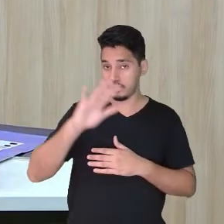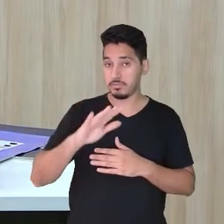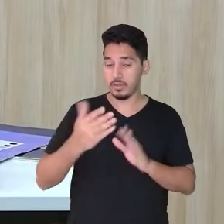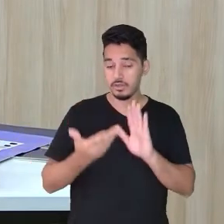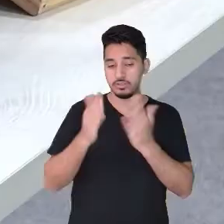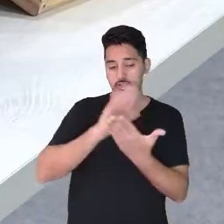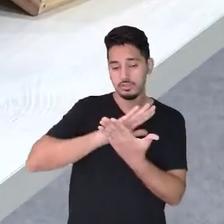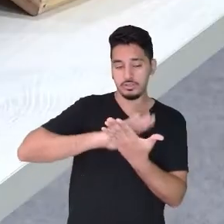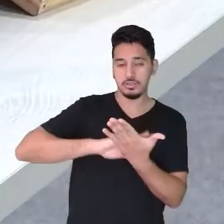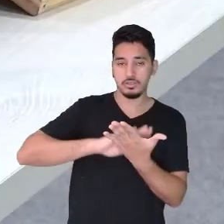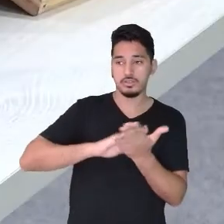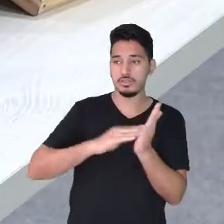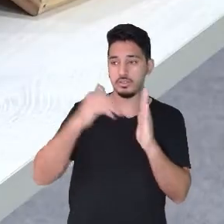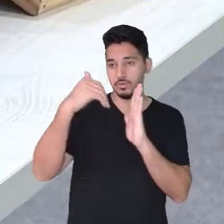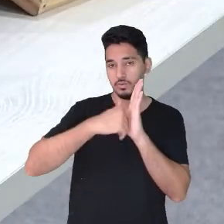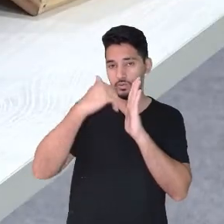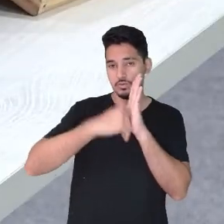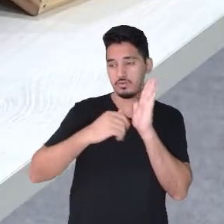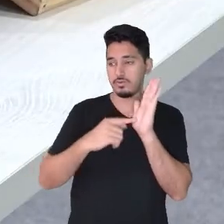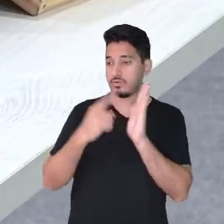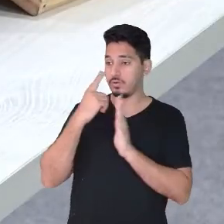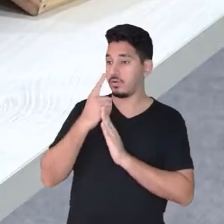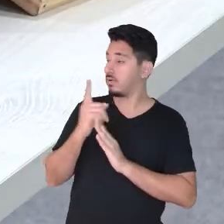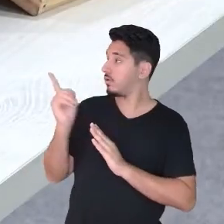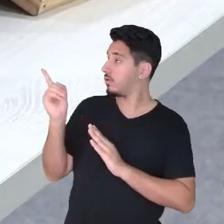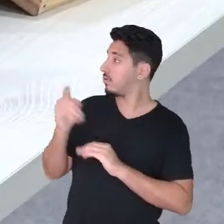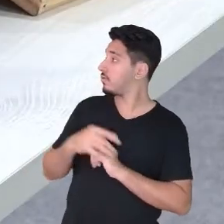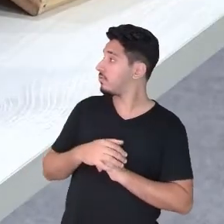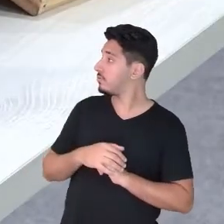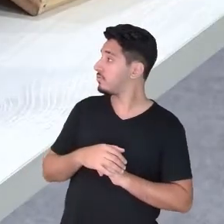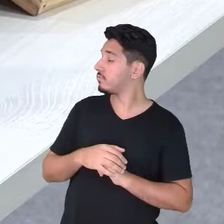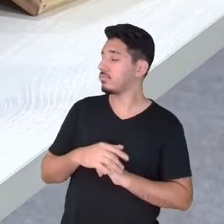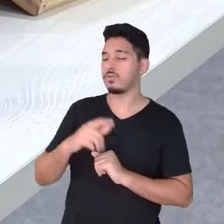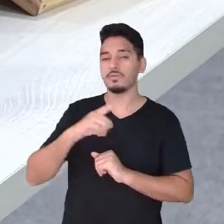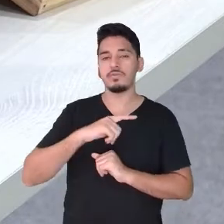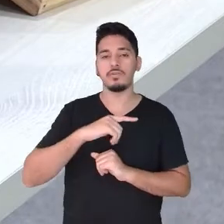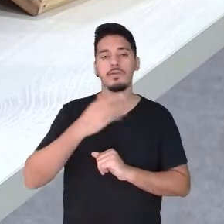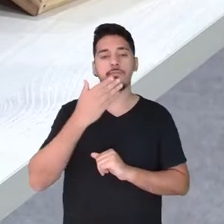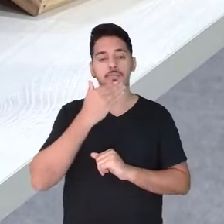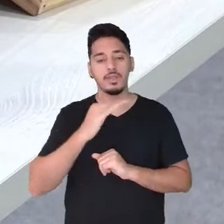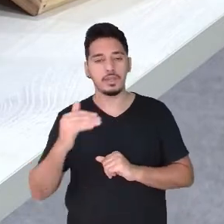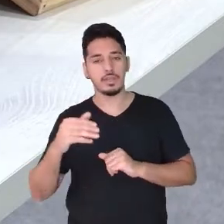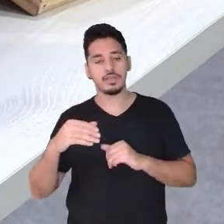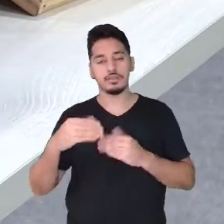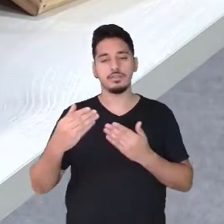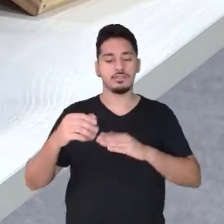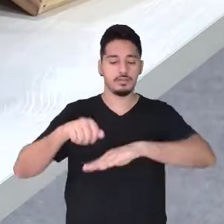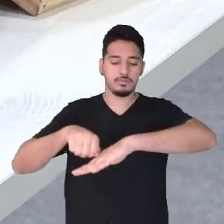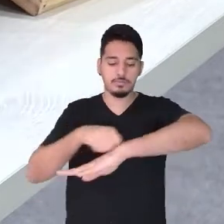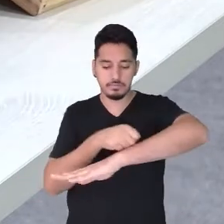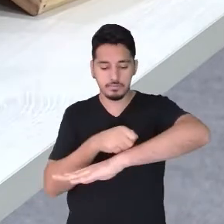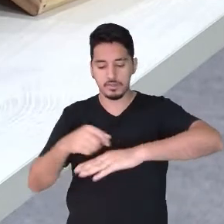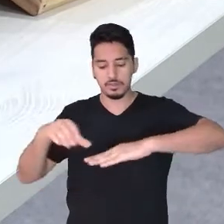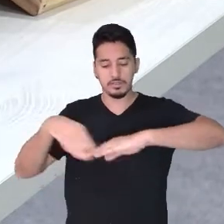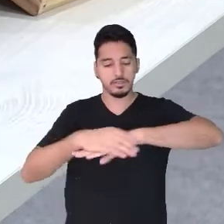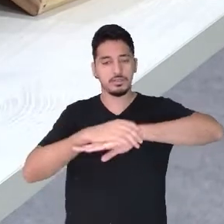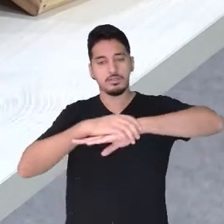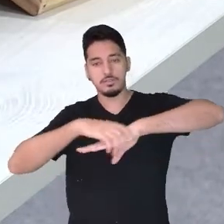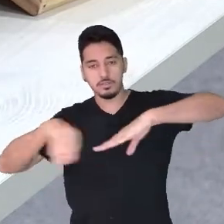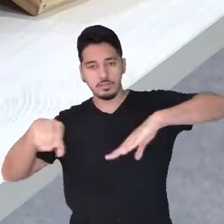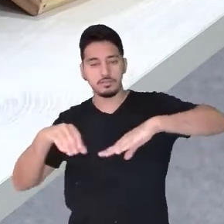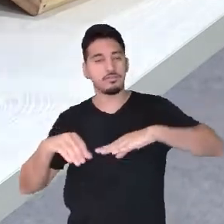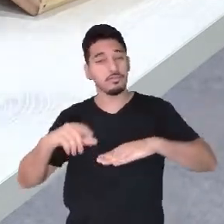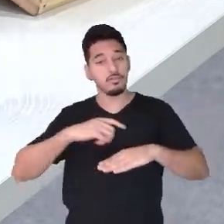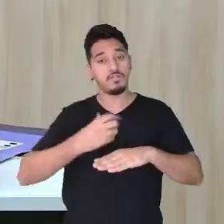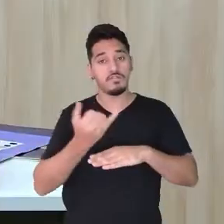guardadas aqui atrás, onde tem a criança calçando a meia, tirando o sapato, várias